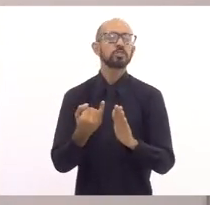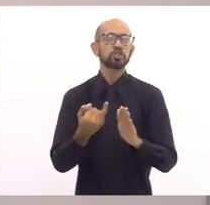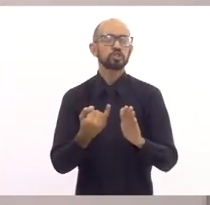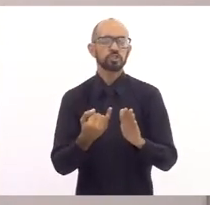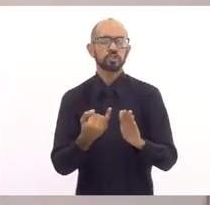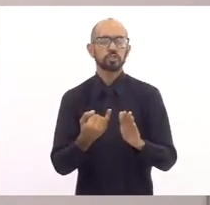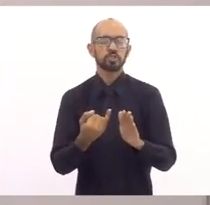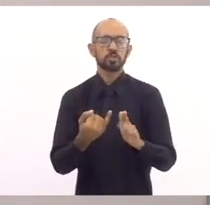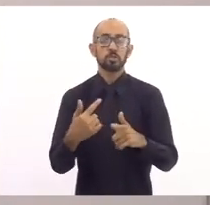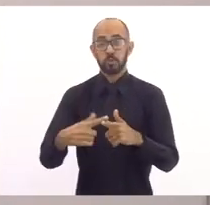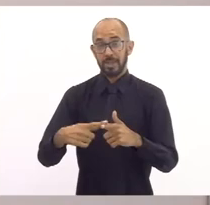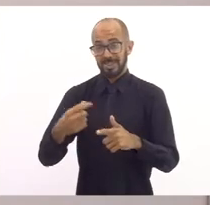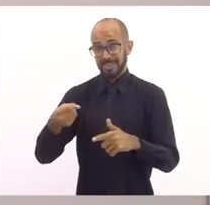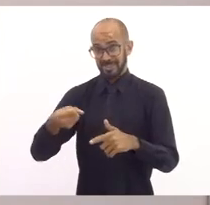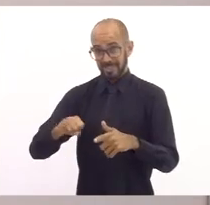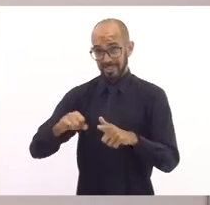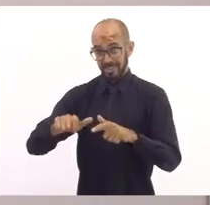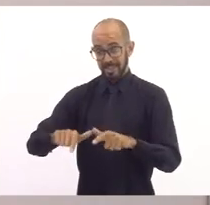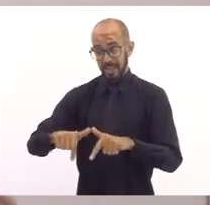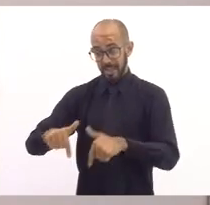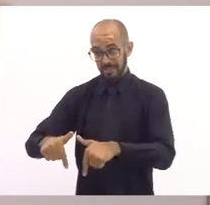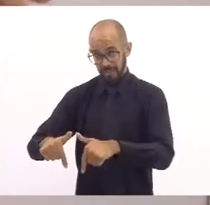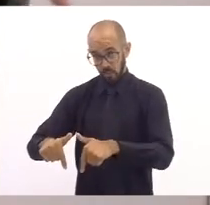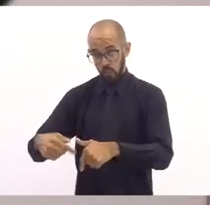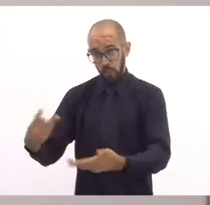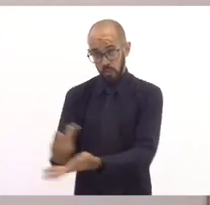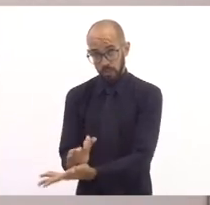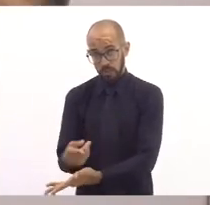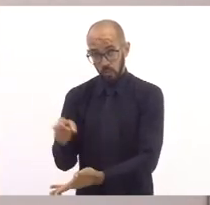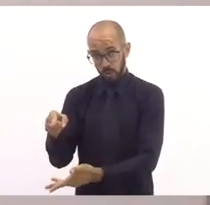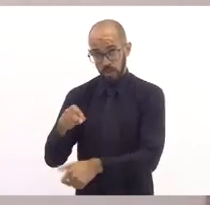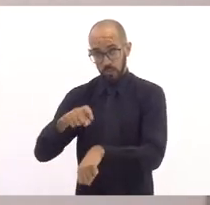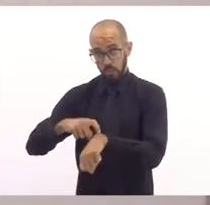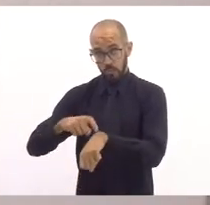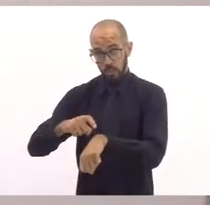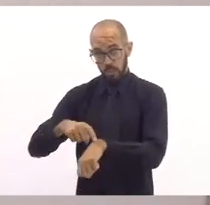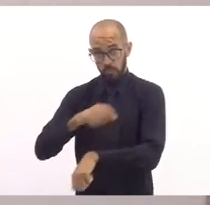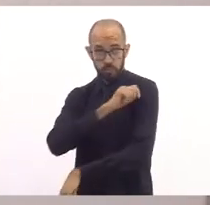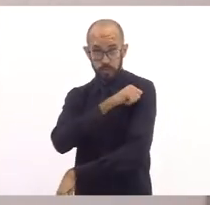fato gerador foi no ato que os fiscais foram lá,